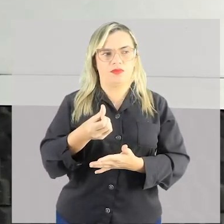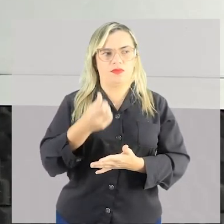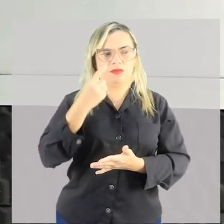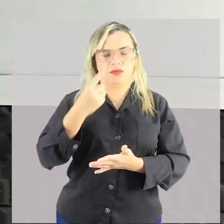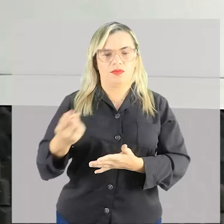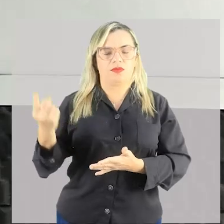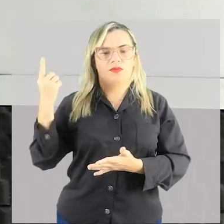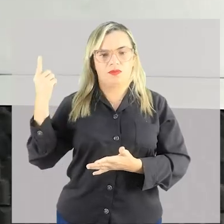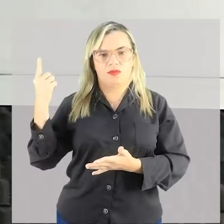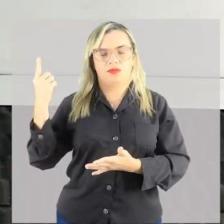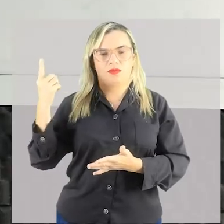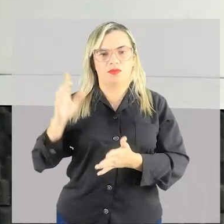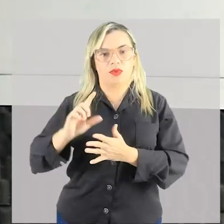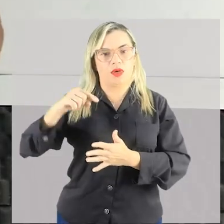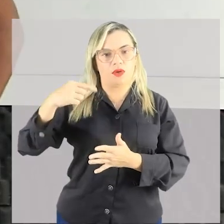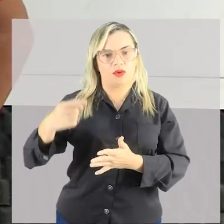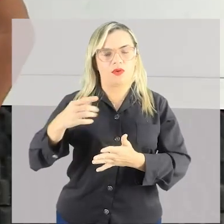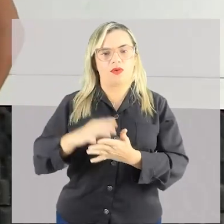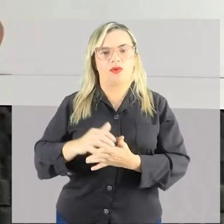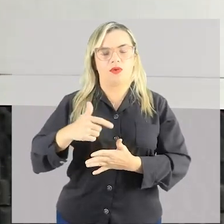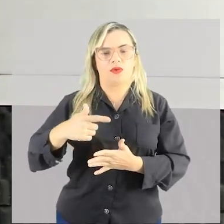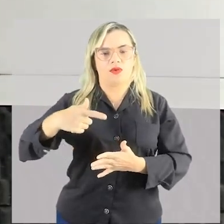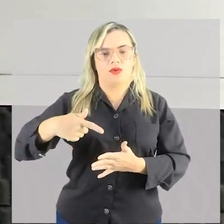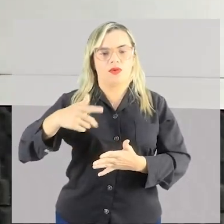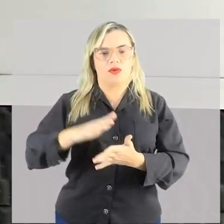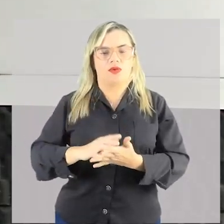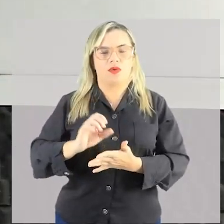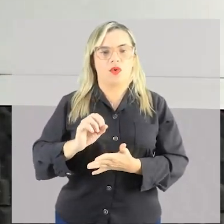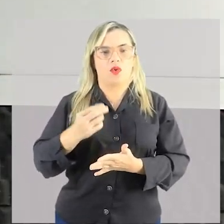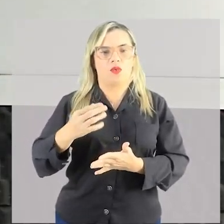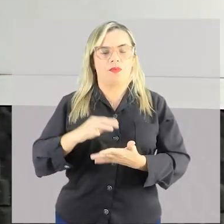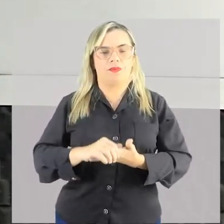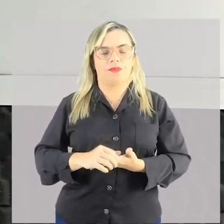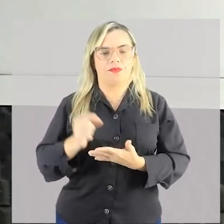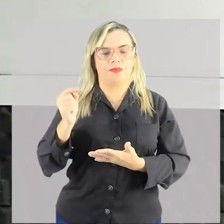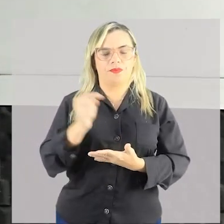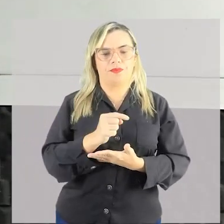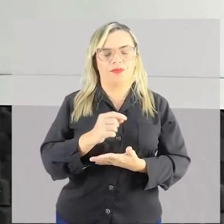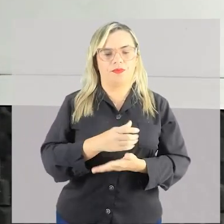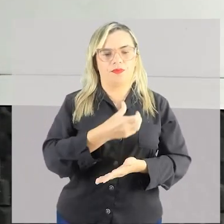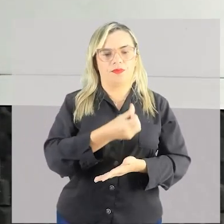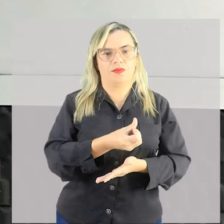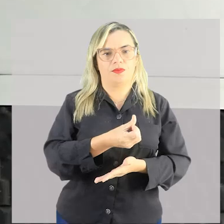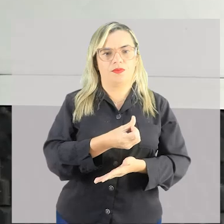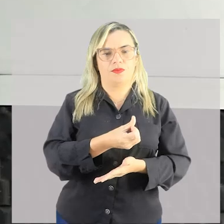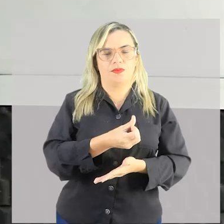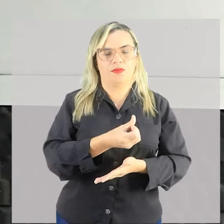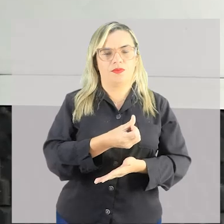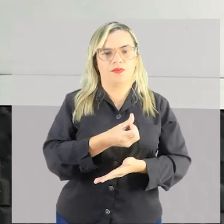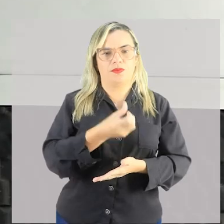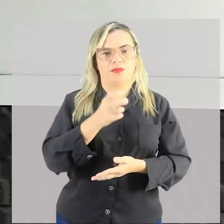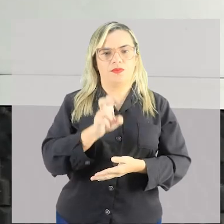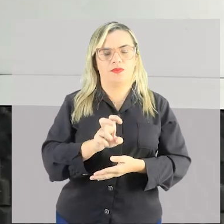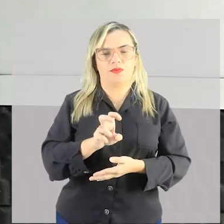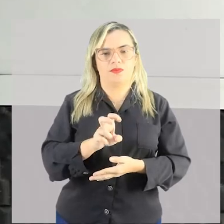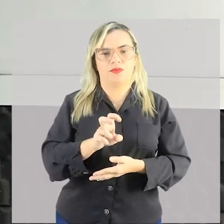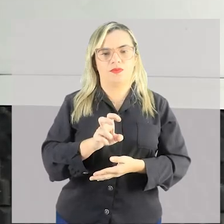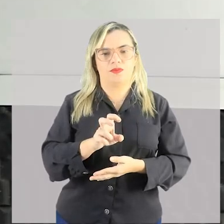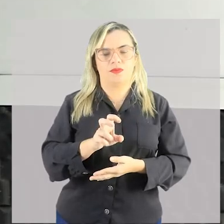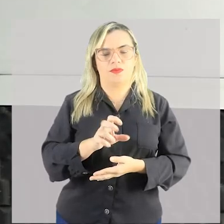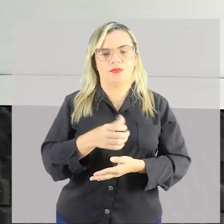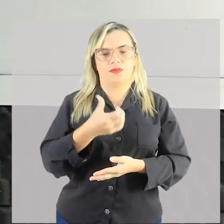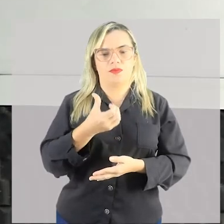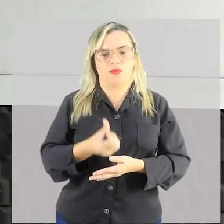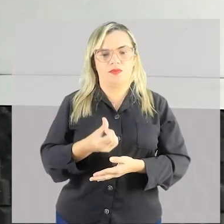terceiro é uma outra chance ou então seis no primeiro cinco no segundo